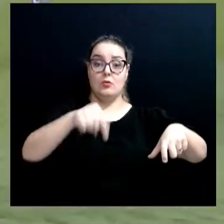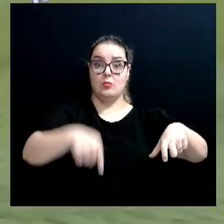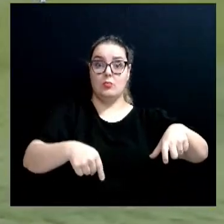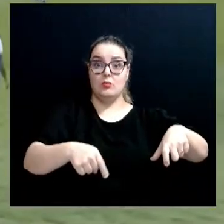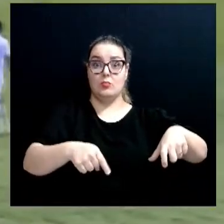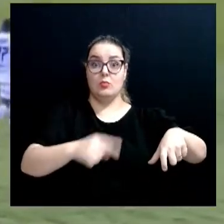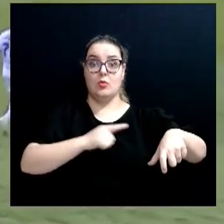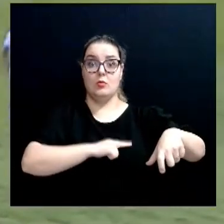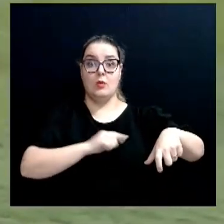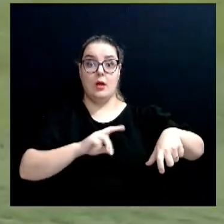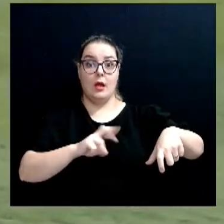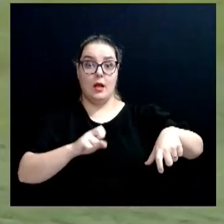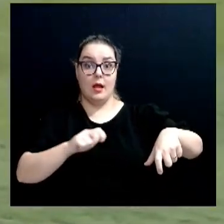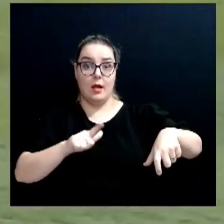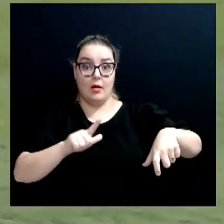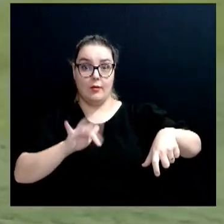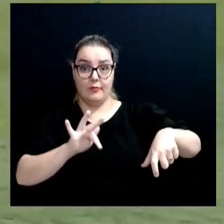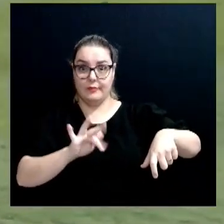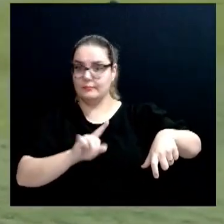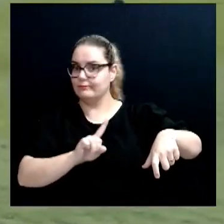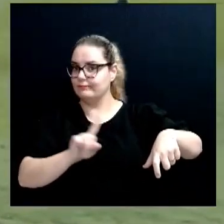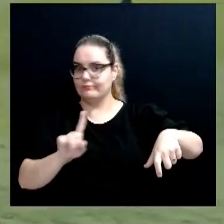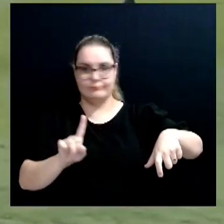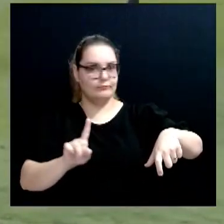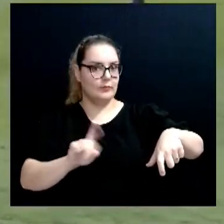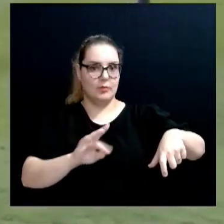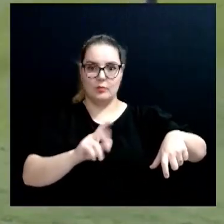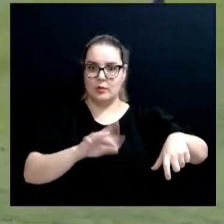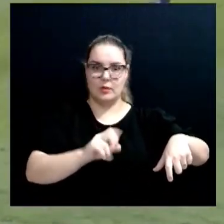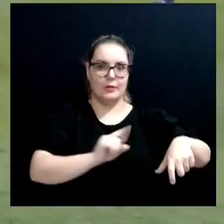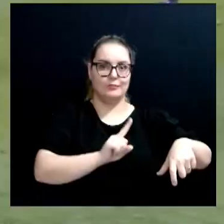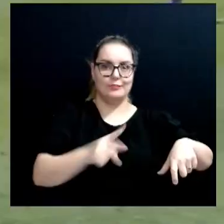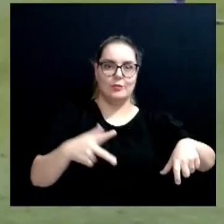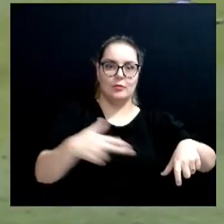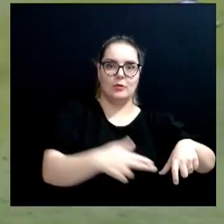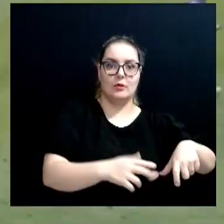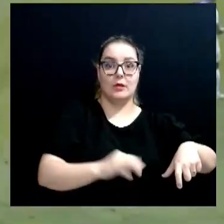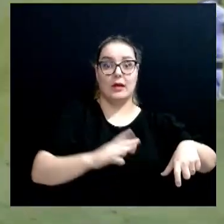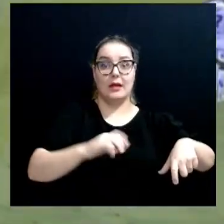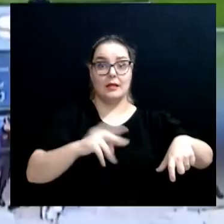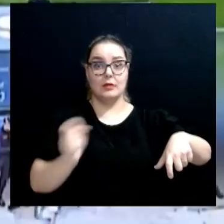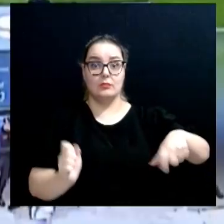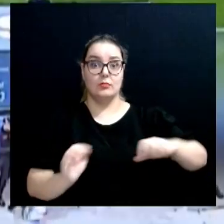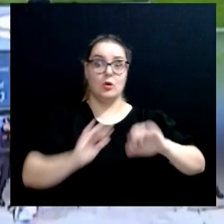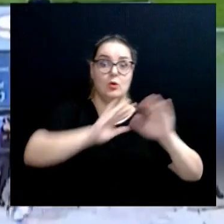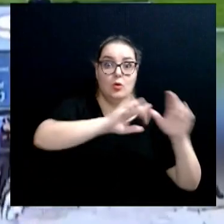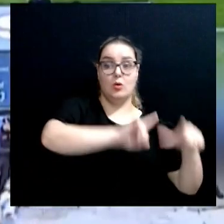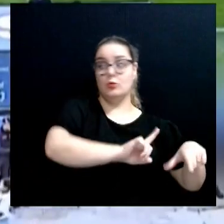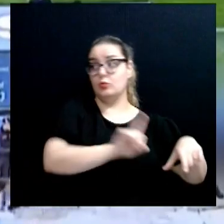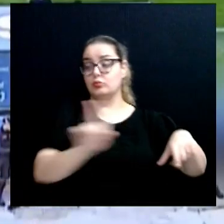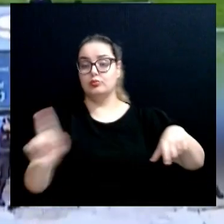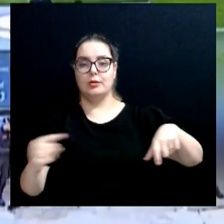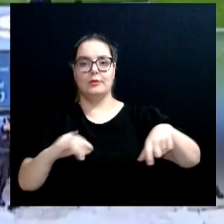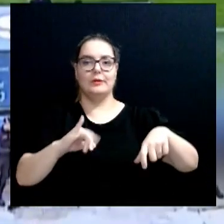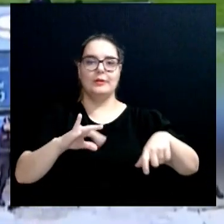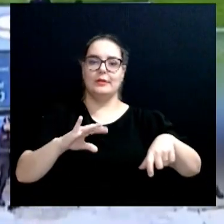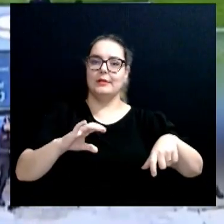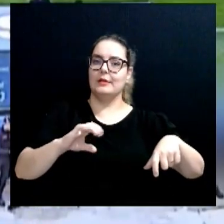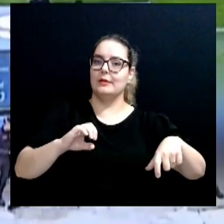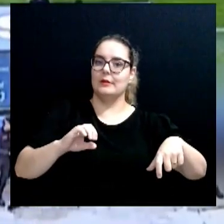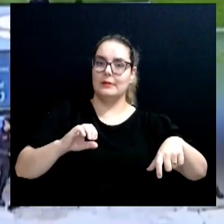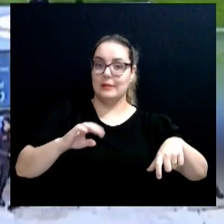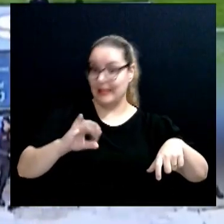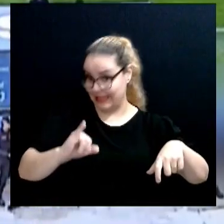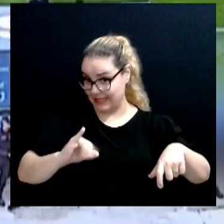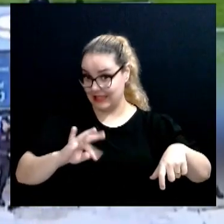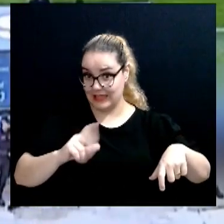não cortaram. Kaique França deu rebote e Ítalo em completo impedimento, que a arbitragem